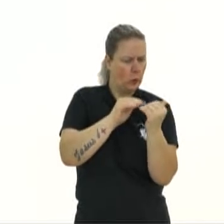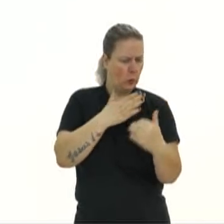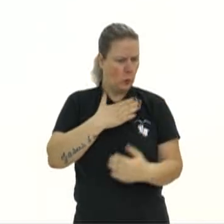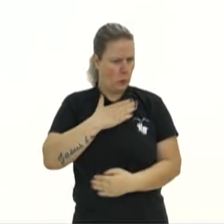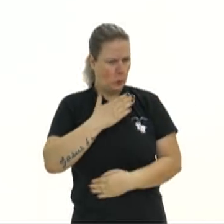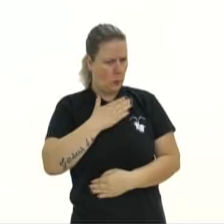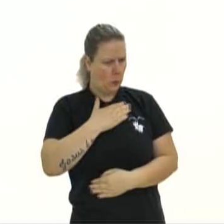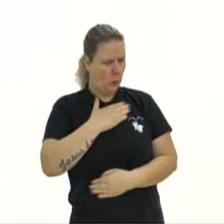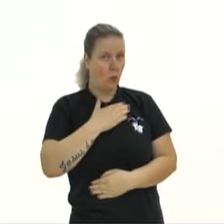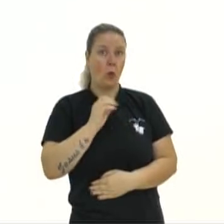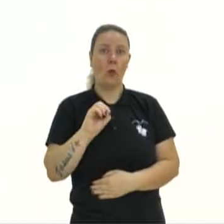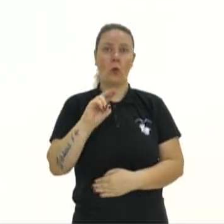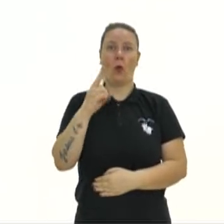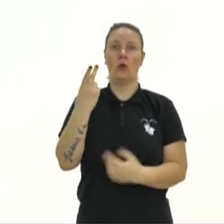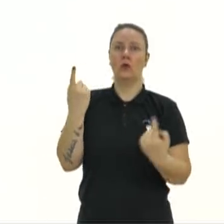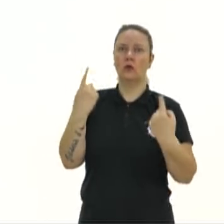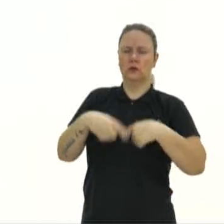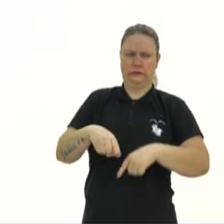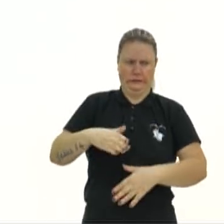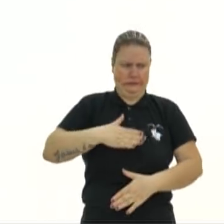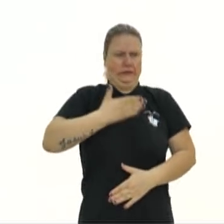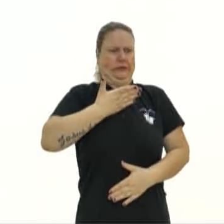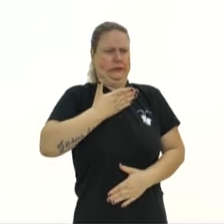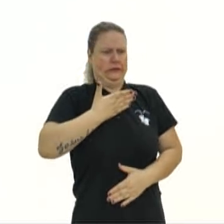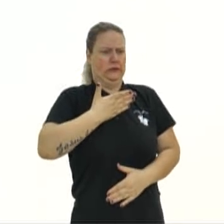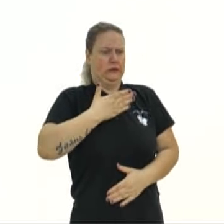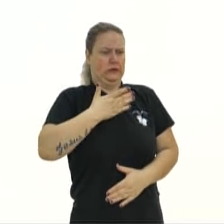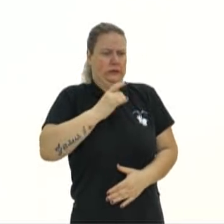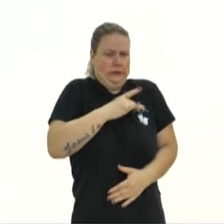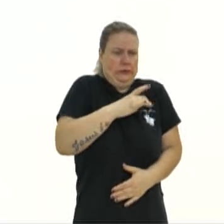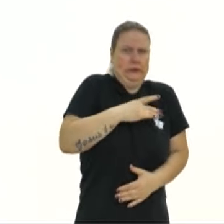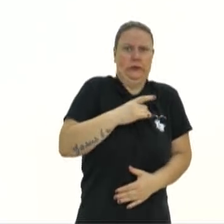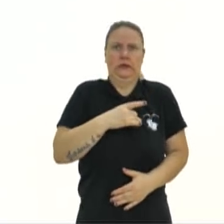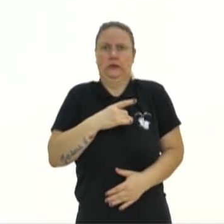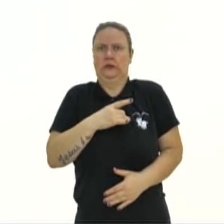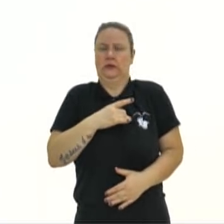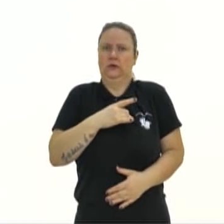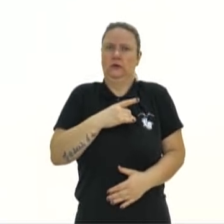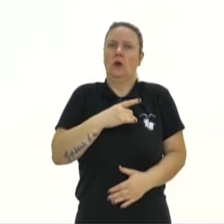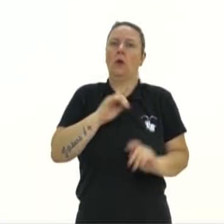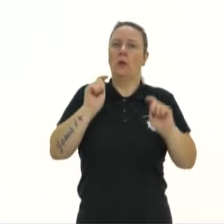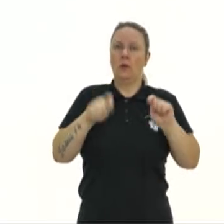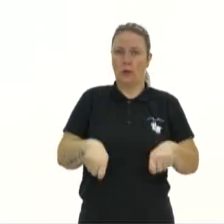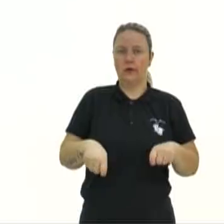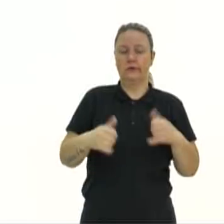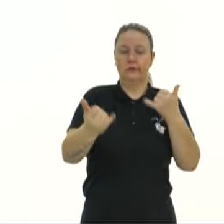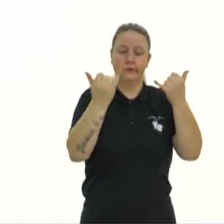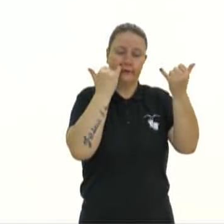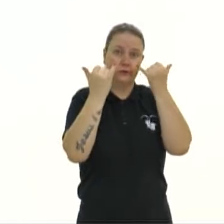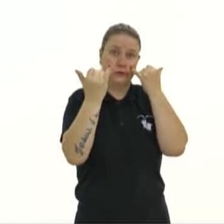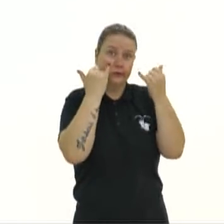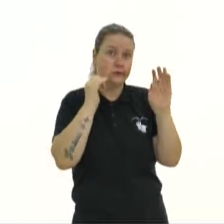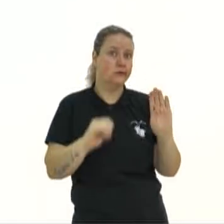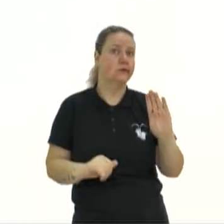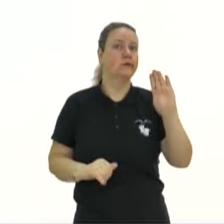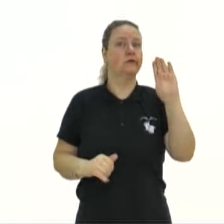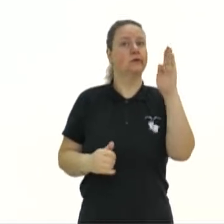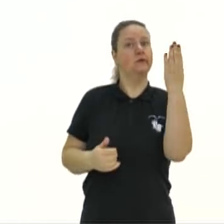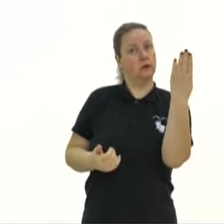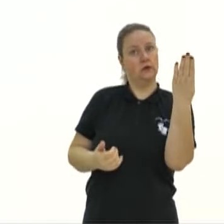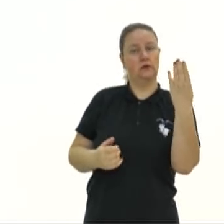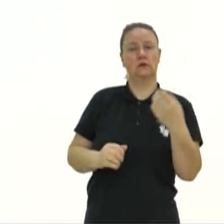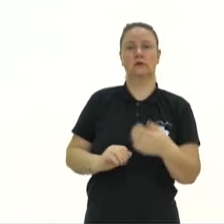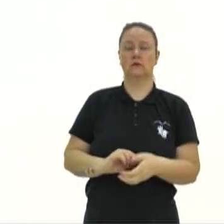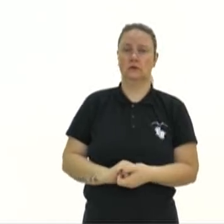então causa muita surpresa ou repulsa. Há chances de que a notícia seja falsa. A disseminação de